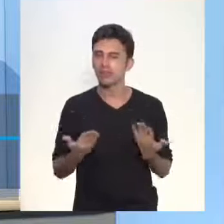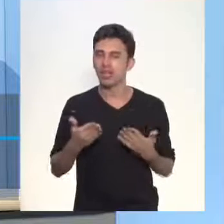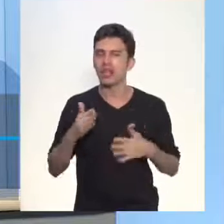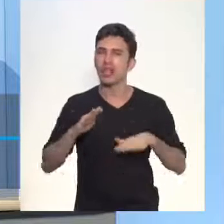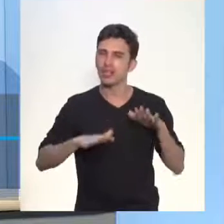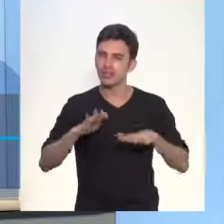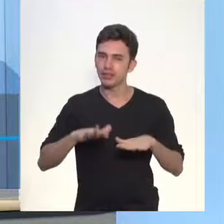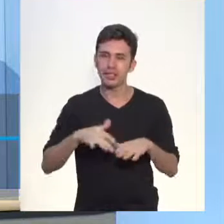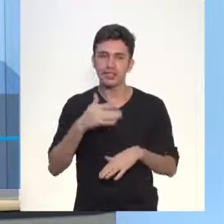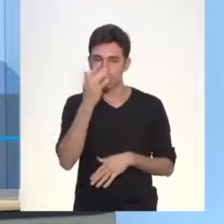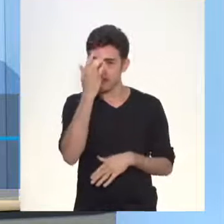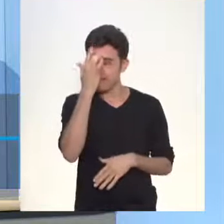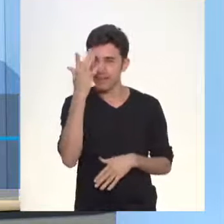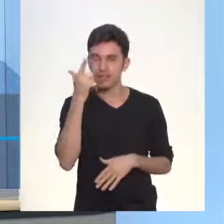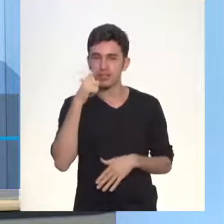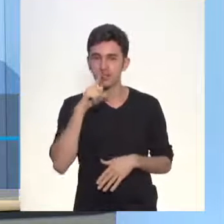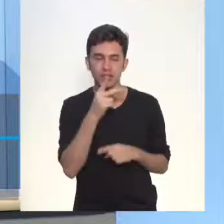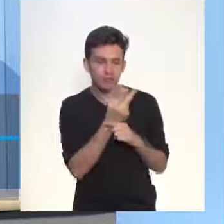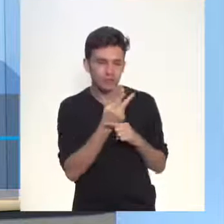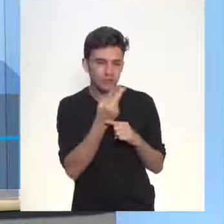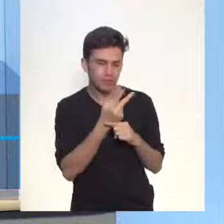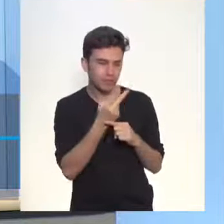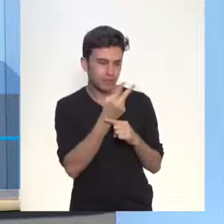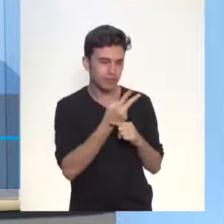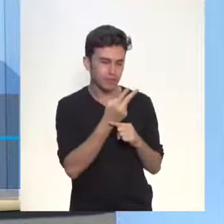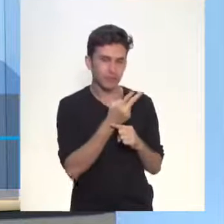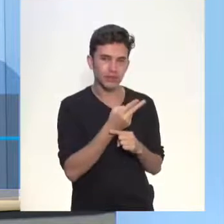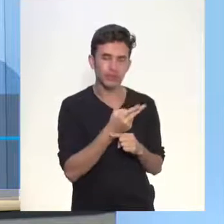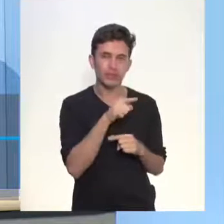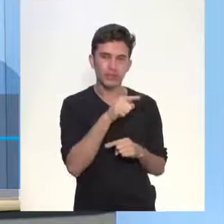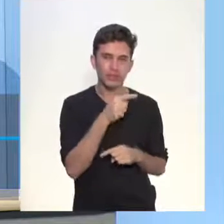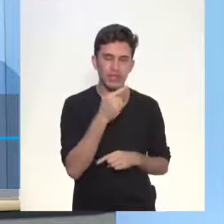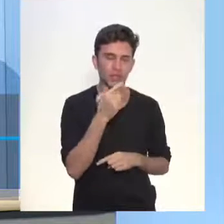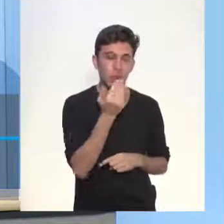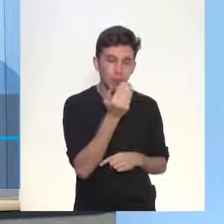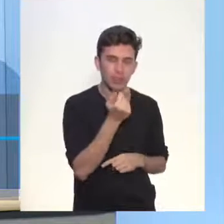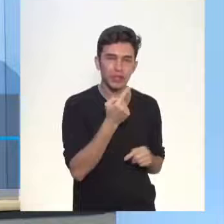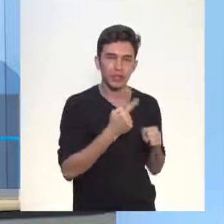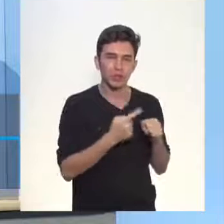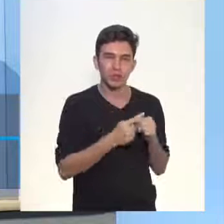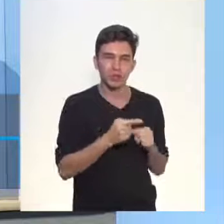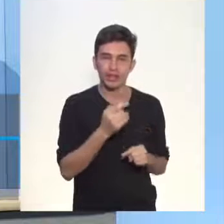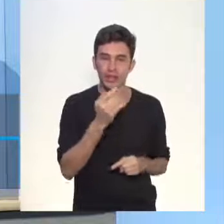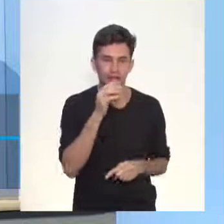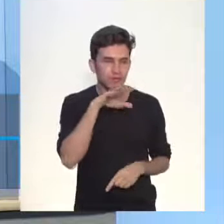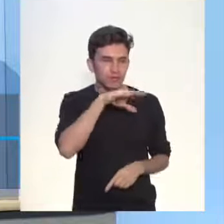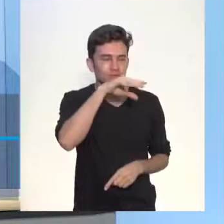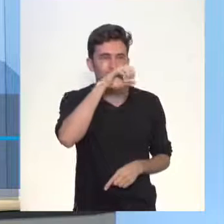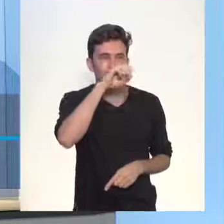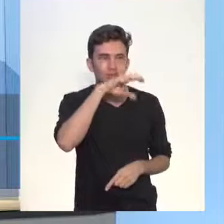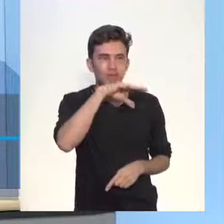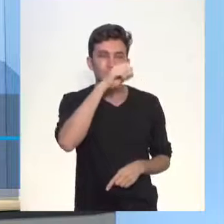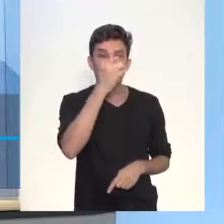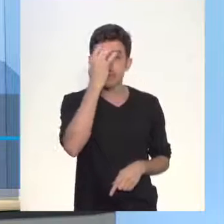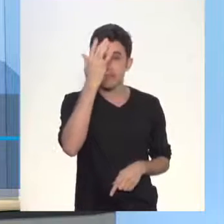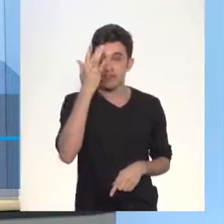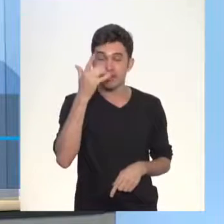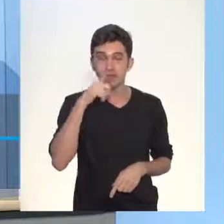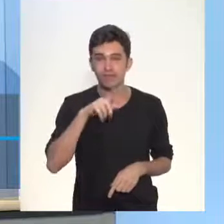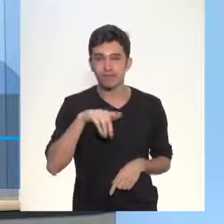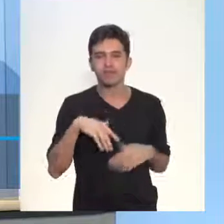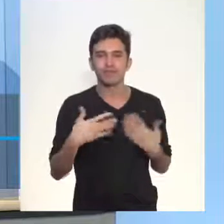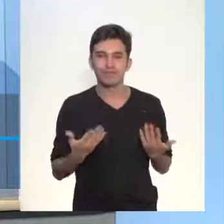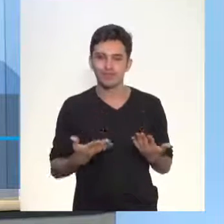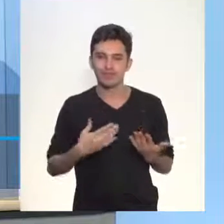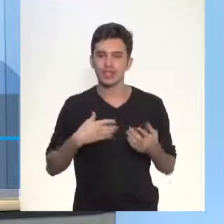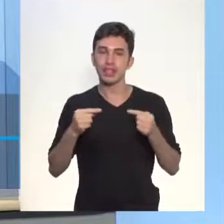comida com maior facilidade, porque eles sentem o cheiro muito mais fácil do que nós? Então, talvez seria o contexto